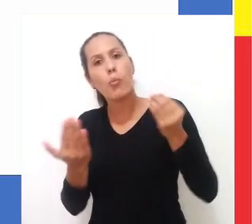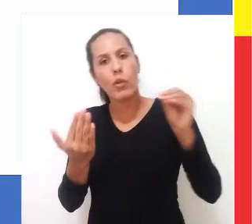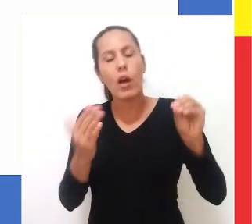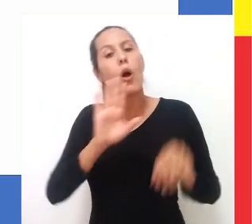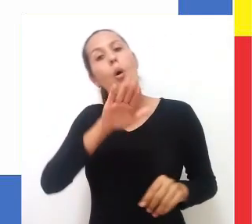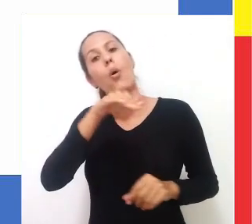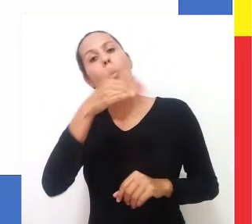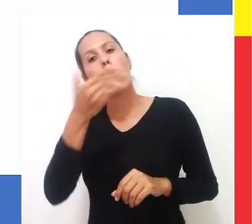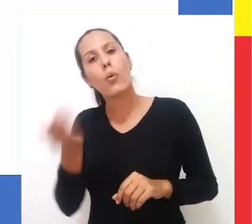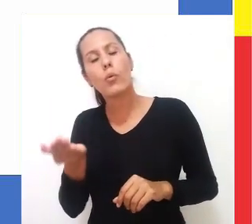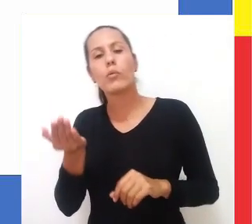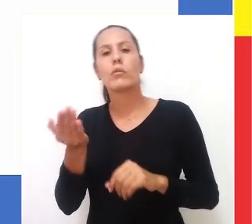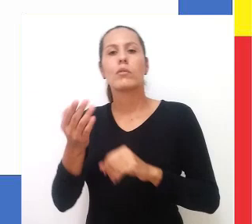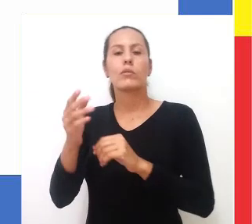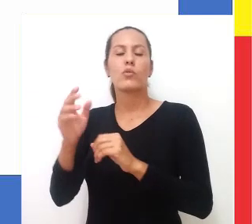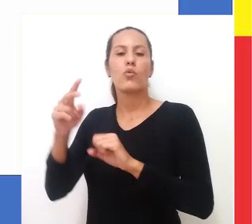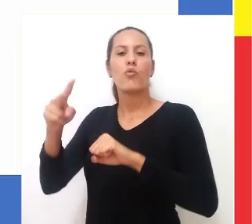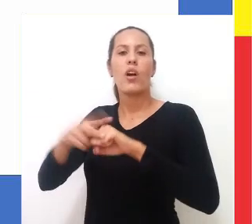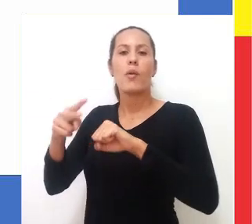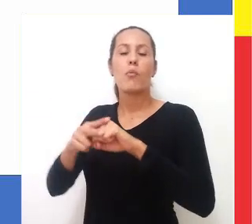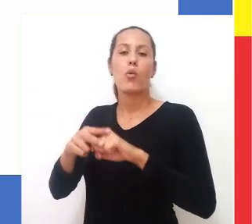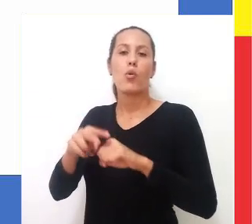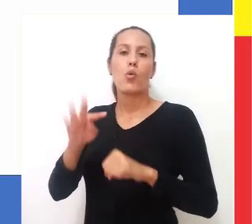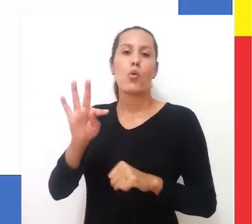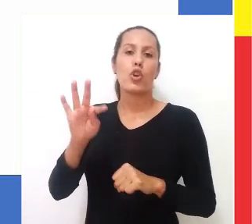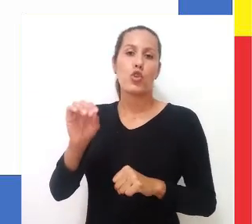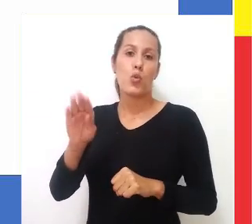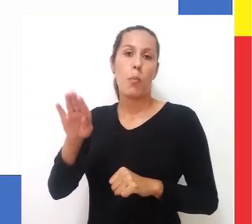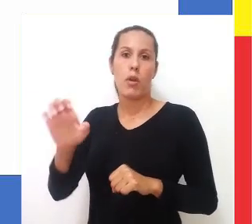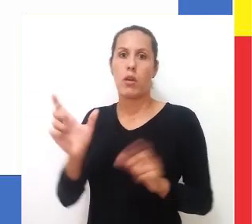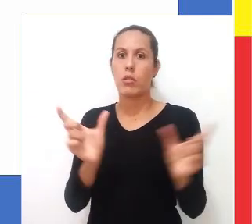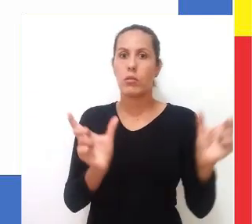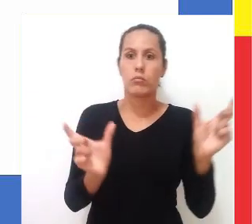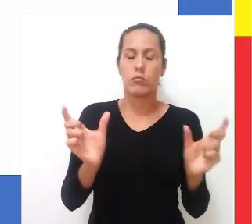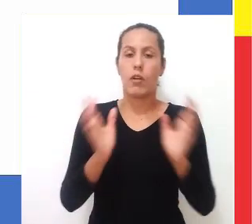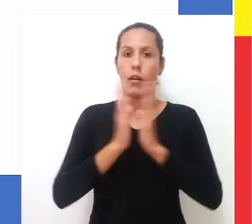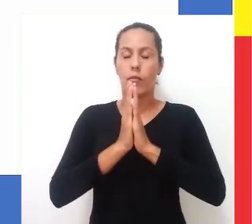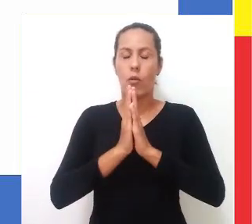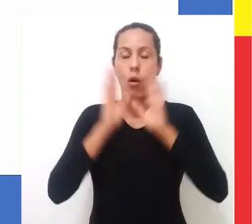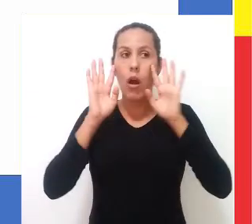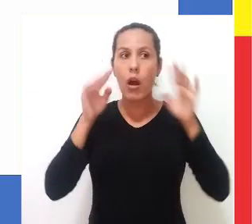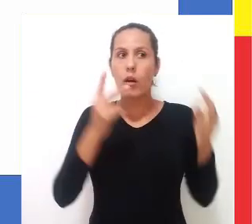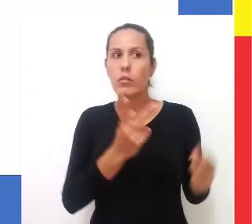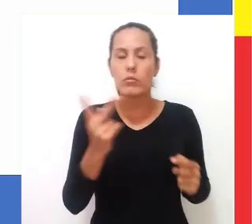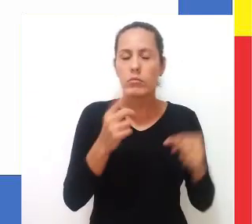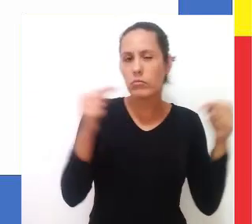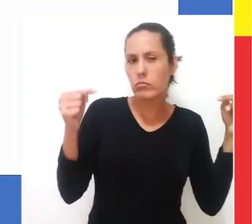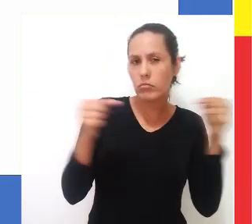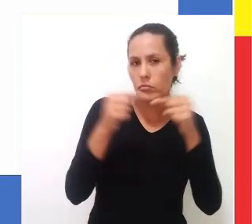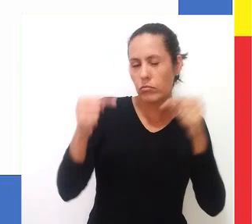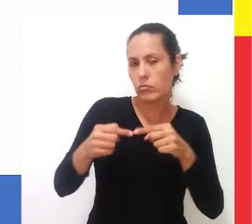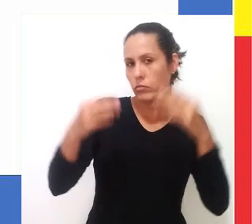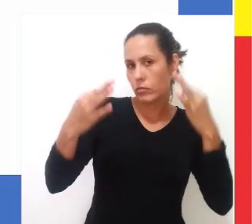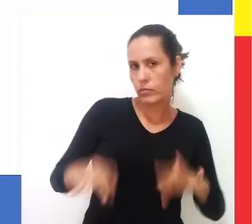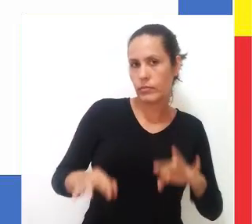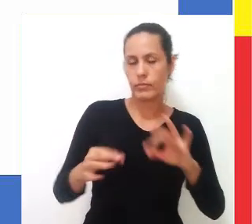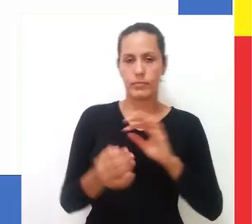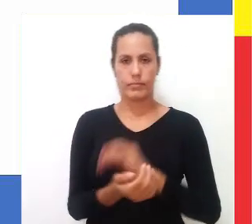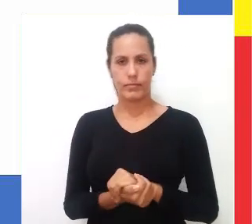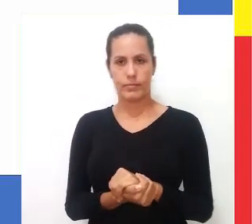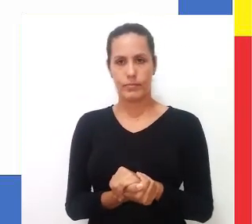pronouns ou pode estar na forma do verbo to be. Então, bastante atenção com relação a isso. This e